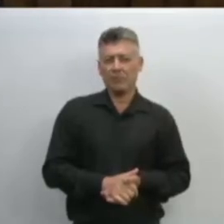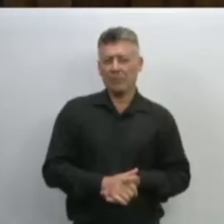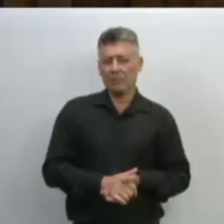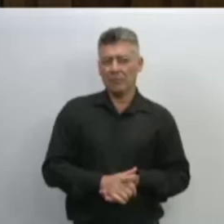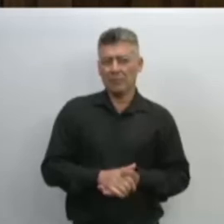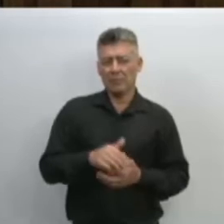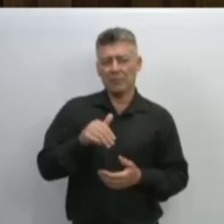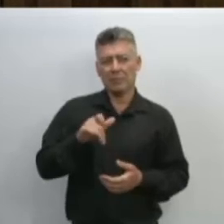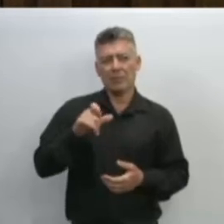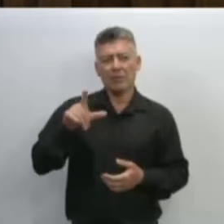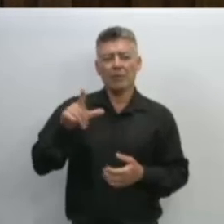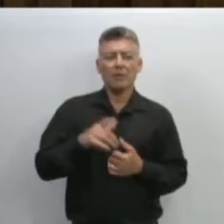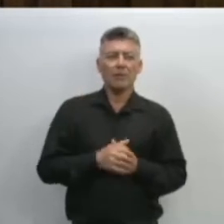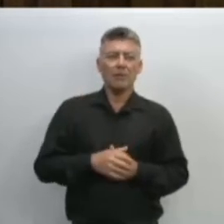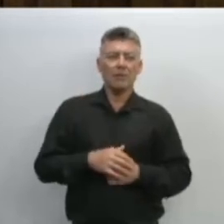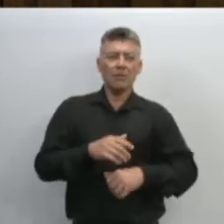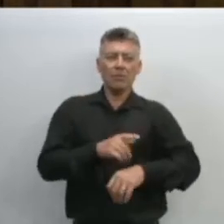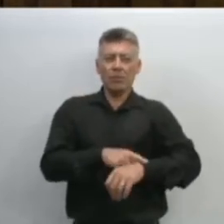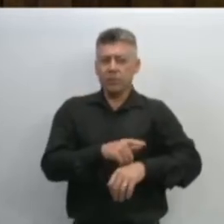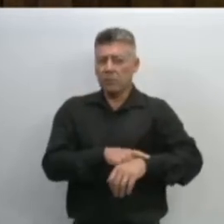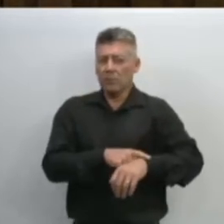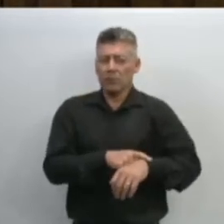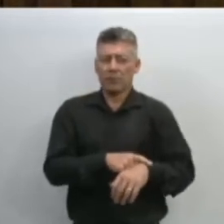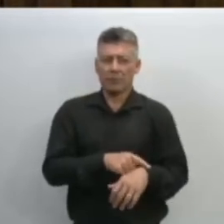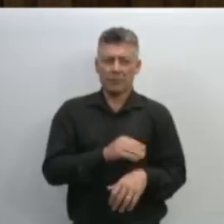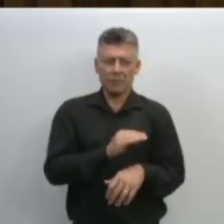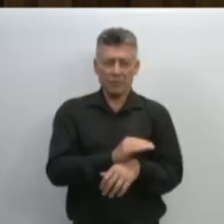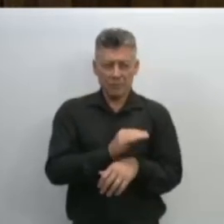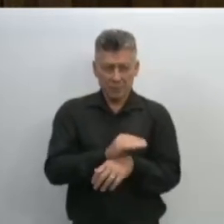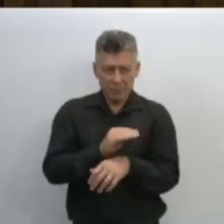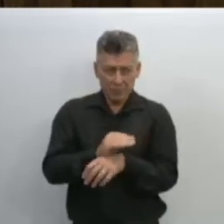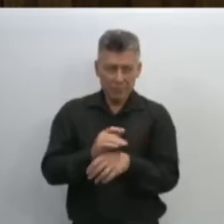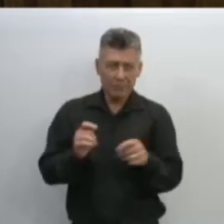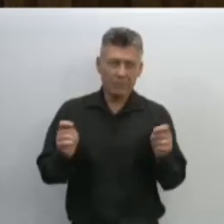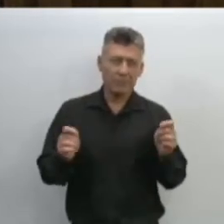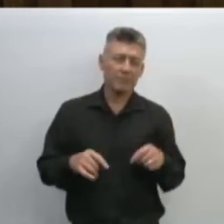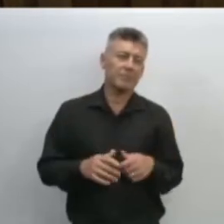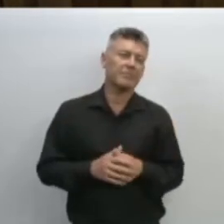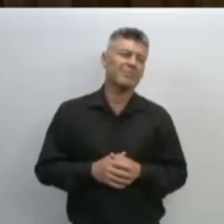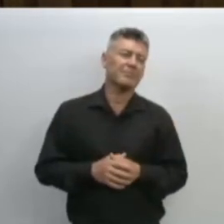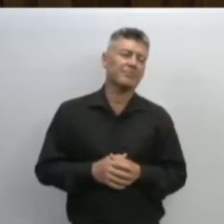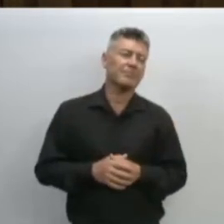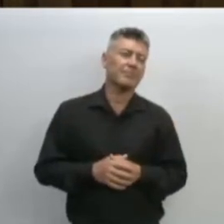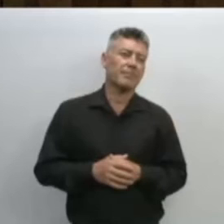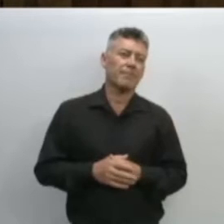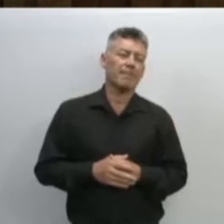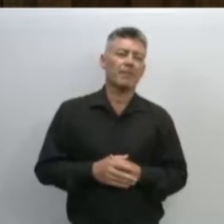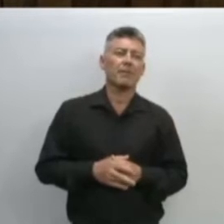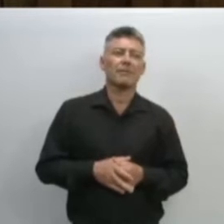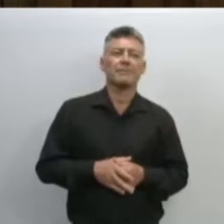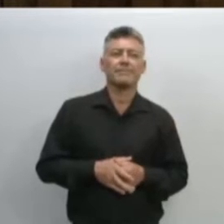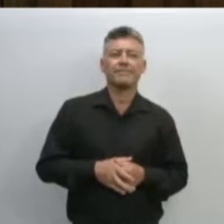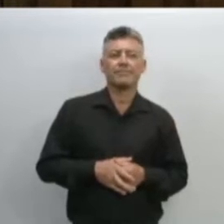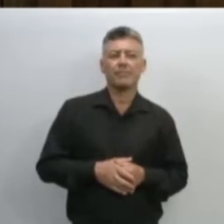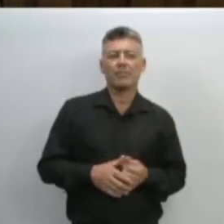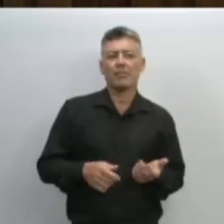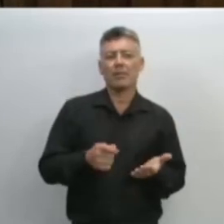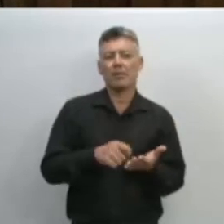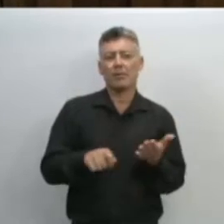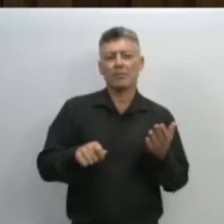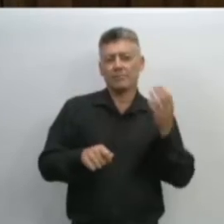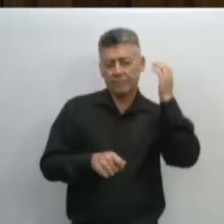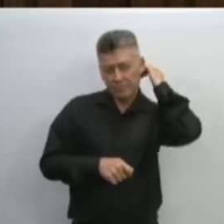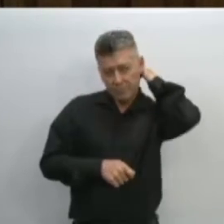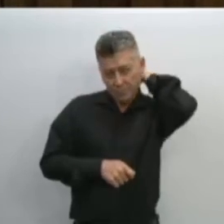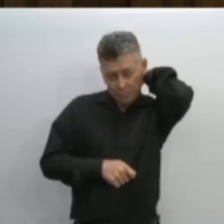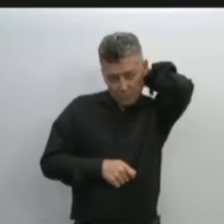Vereador Milclei, pode usar o tempo regimental, Vossa Excelência. Senhor presidente, quero pedir subscrição também à